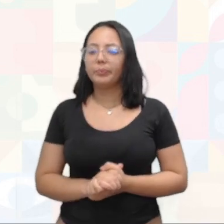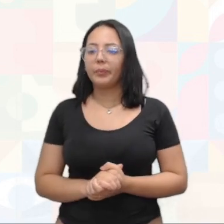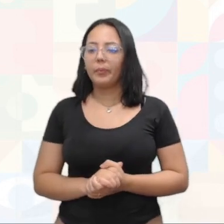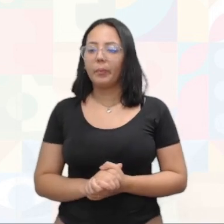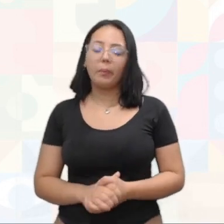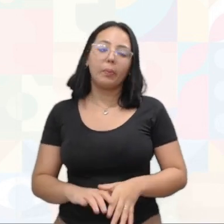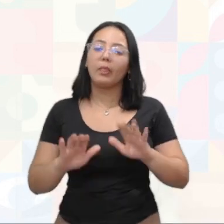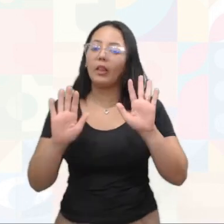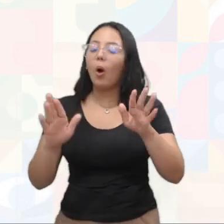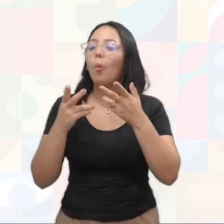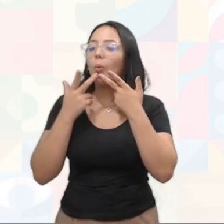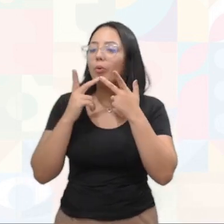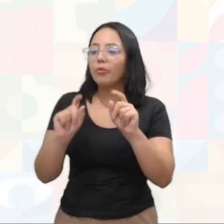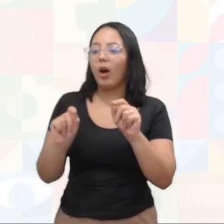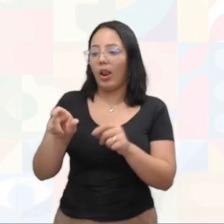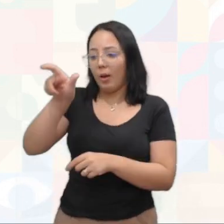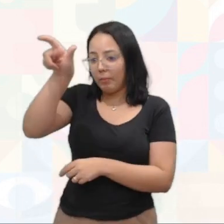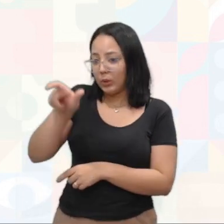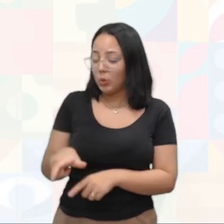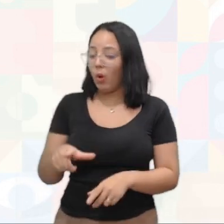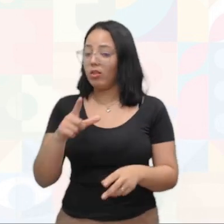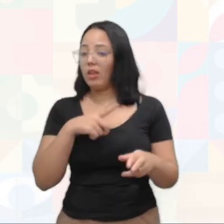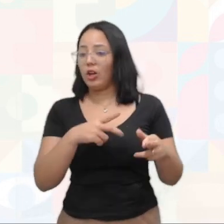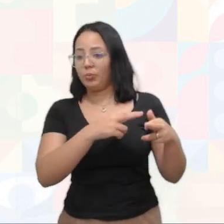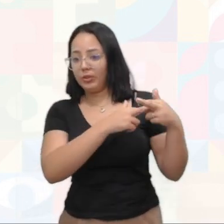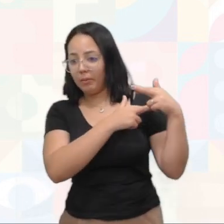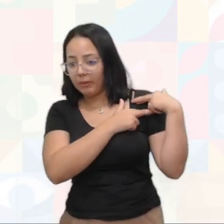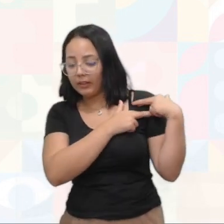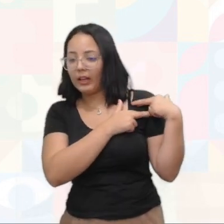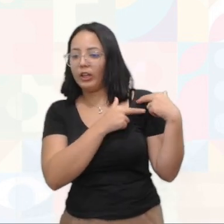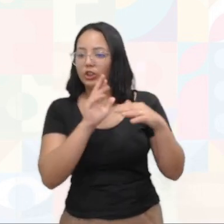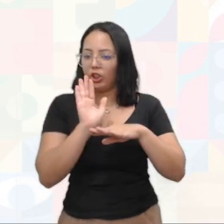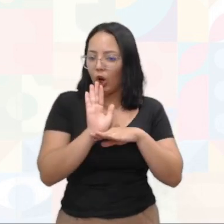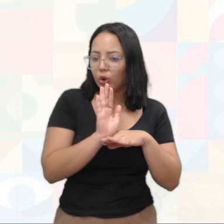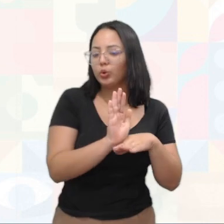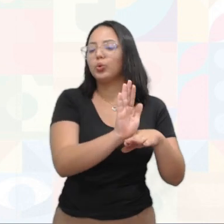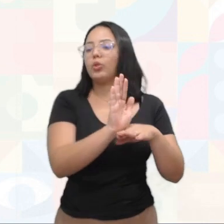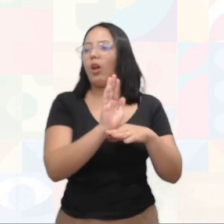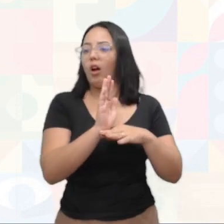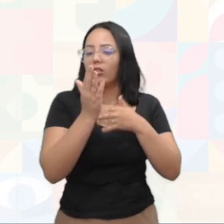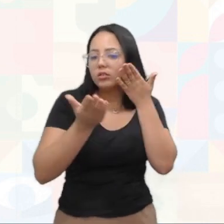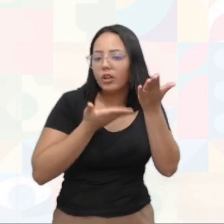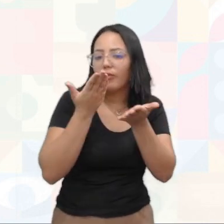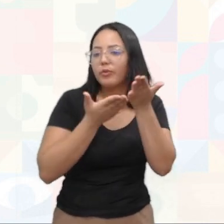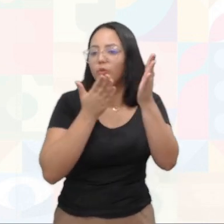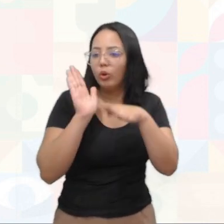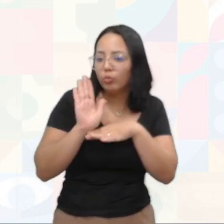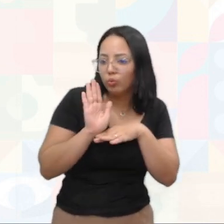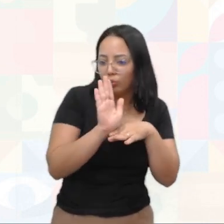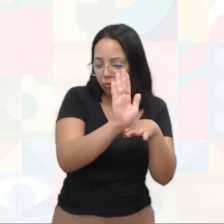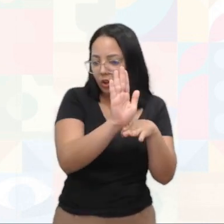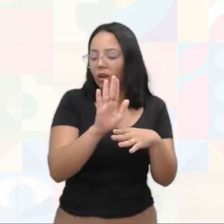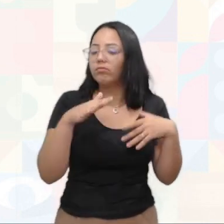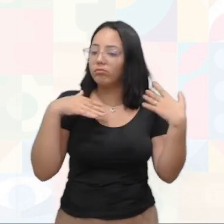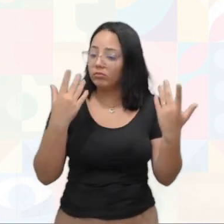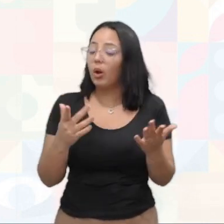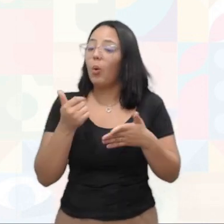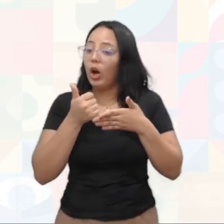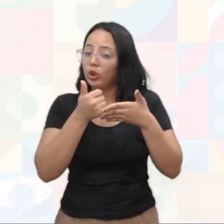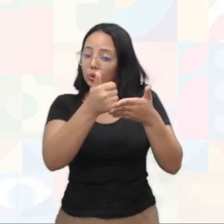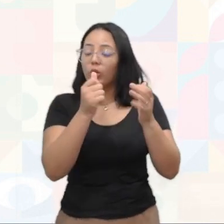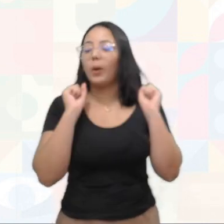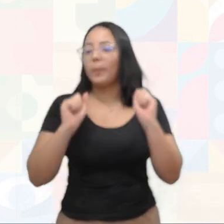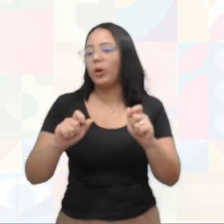diz que o socorrista tem a obrigação de prestar auxílio a quem estiver necessitando, essa ajuda pode